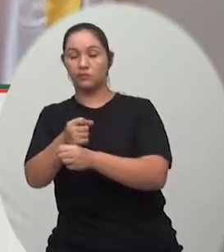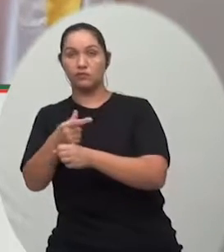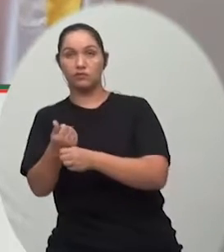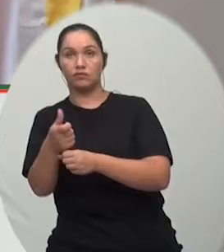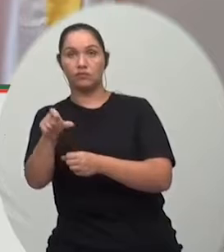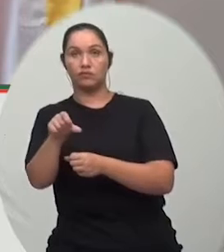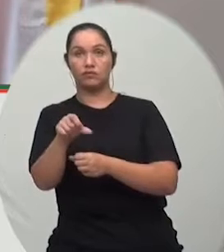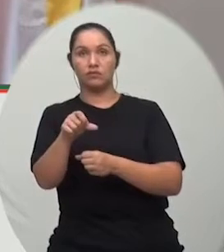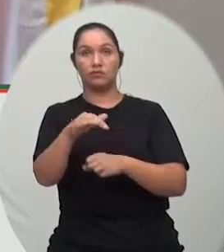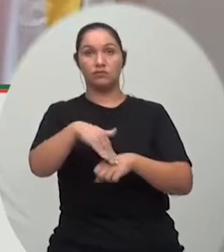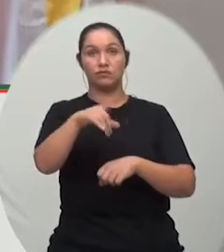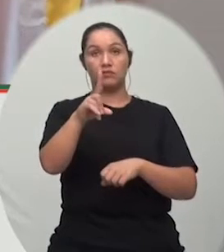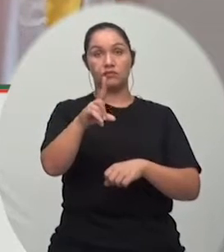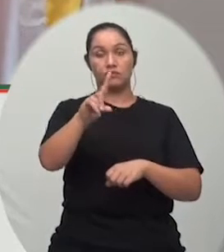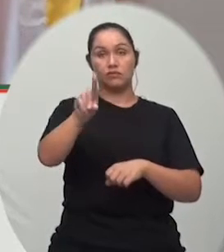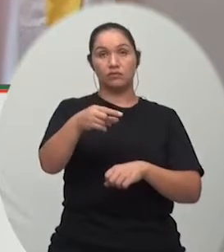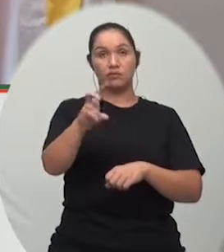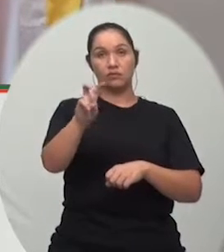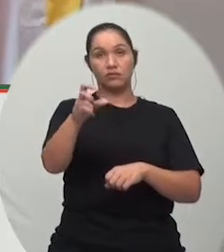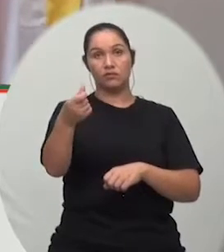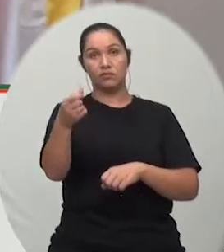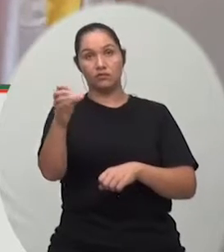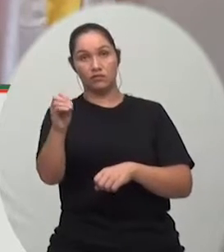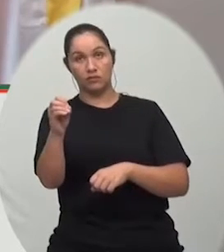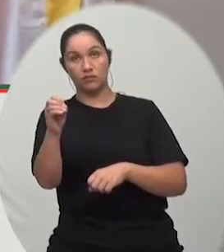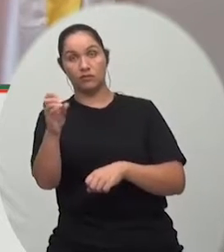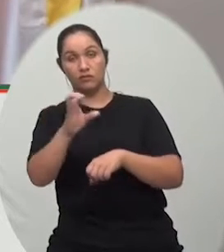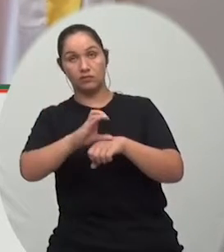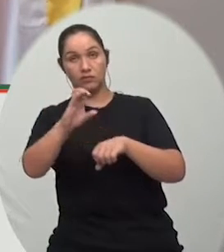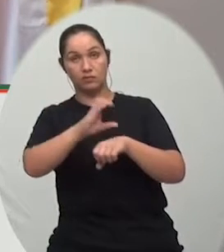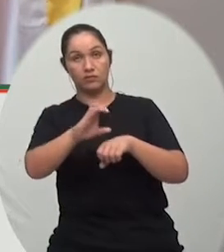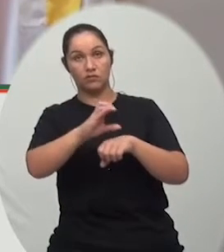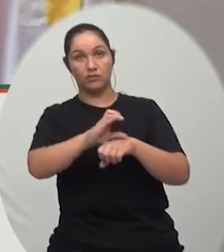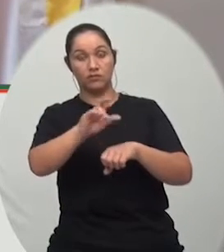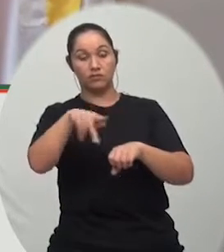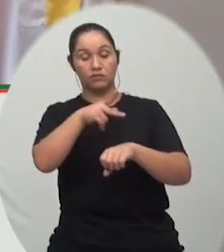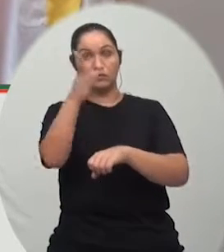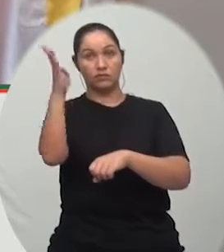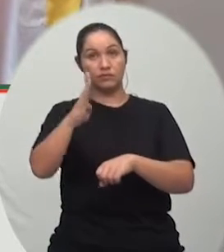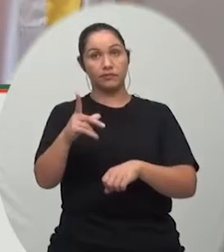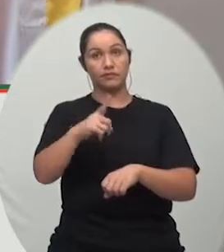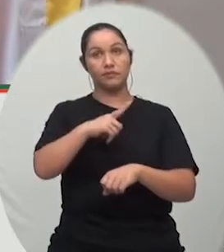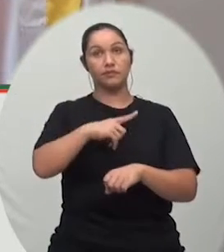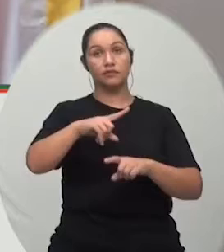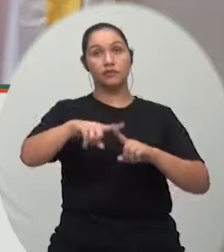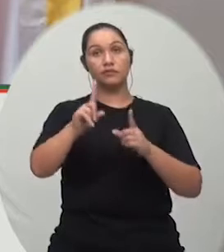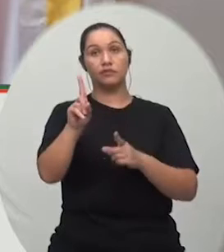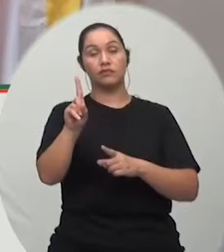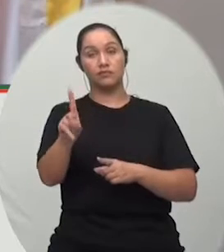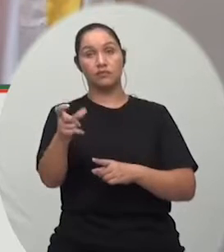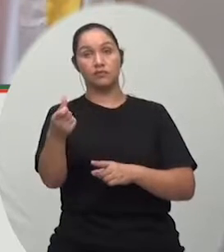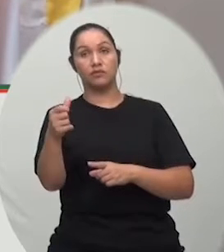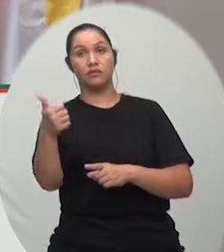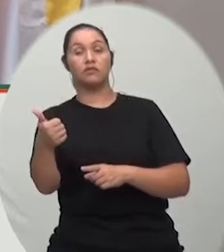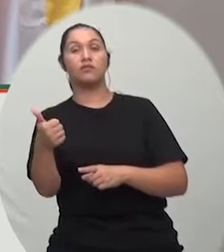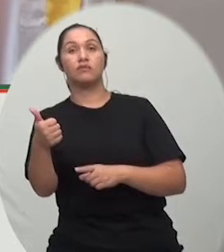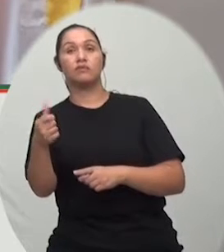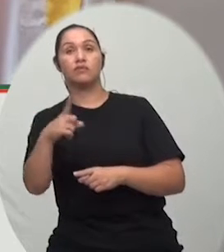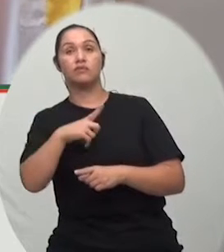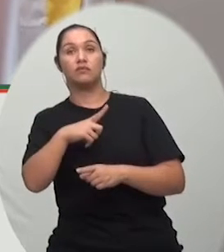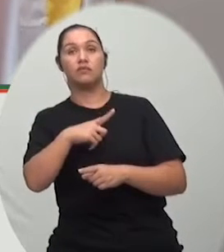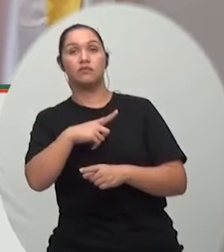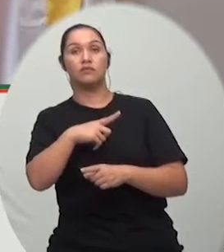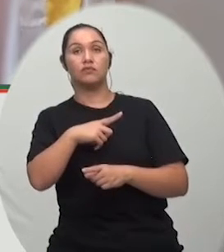1.560 cursos de direito abertos em todo o Brasil, e, como a vereadora Camila ressaltou, apenas os 161 possuem o